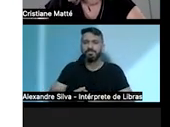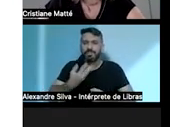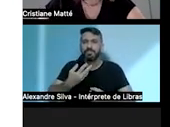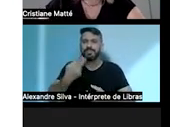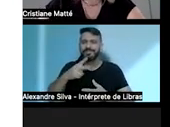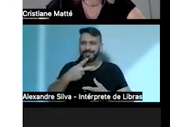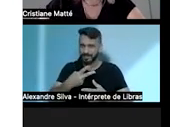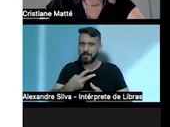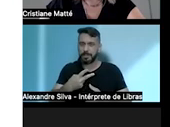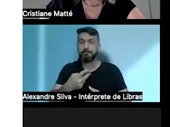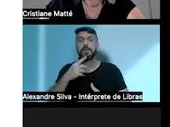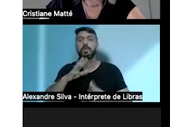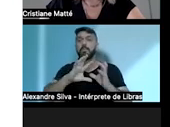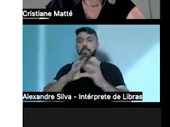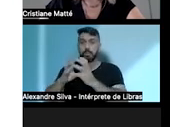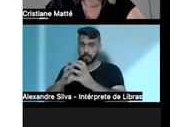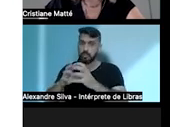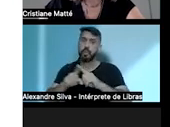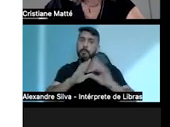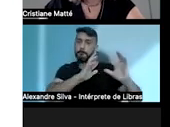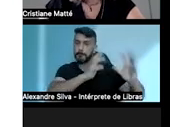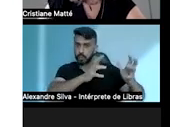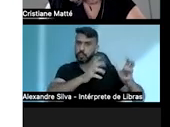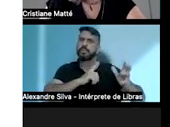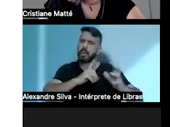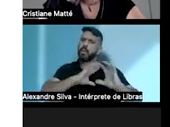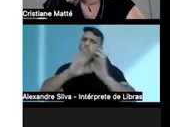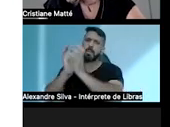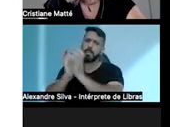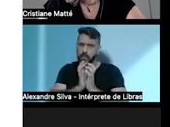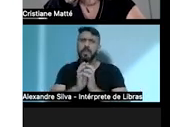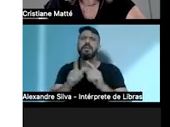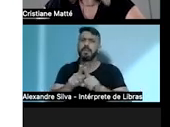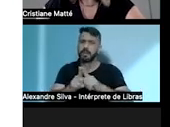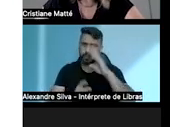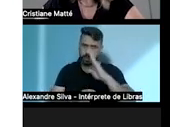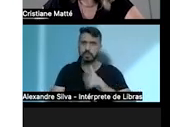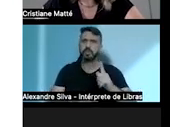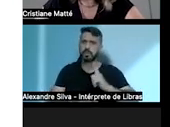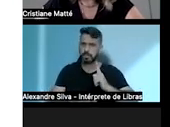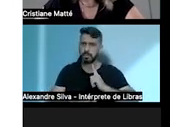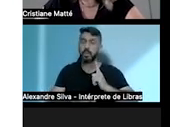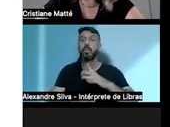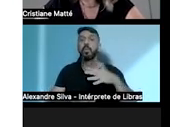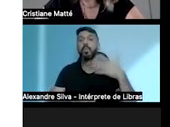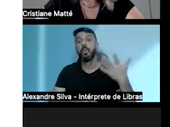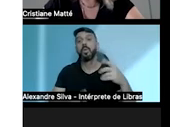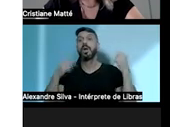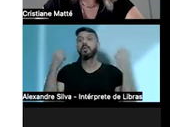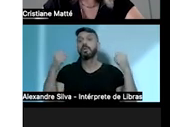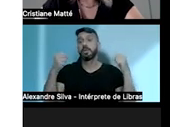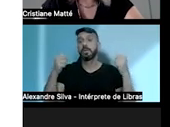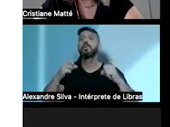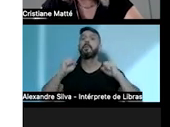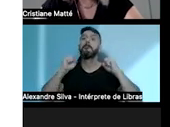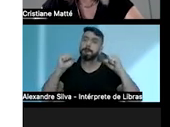grupos no mundo, né? E aqui no Brasil também, recentemente, a gente tem um guideline que mostra qual é a indicação de exercício que se